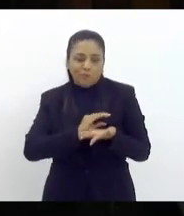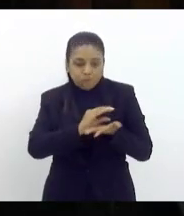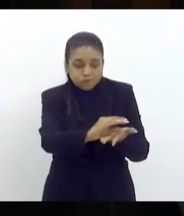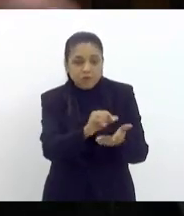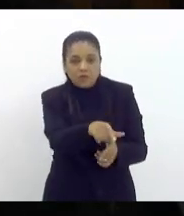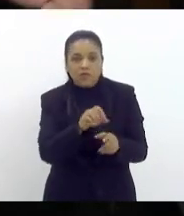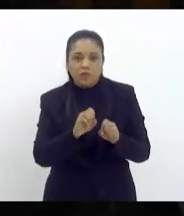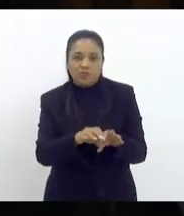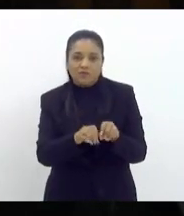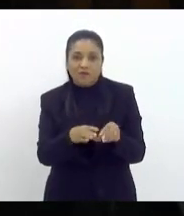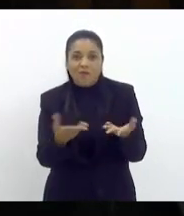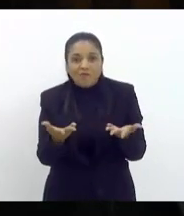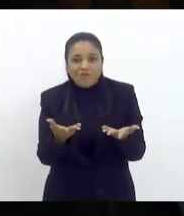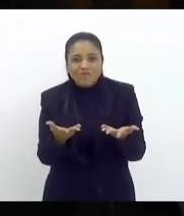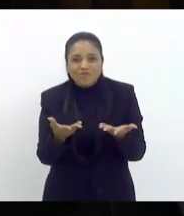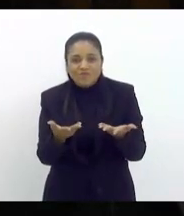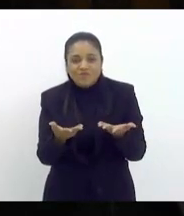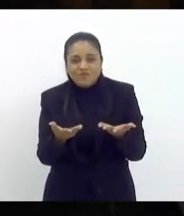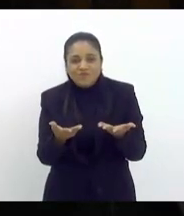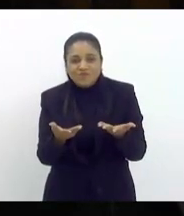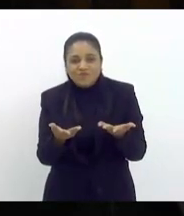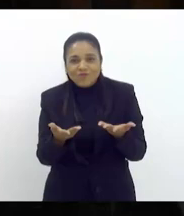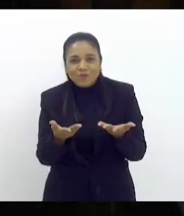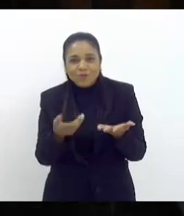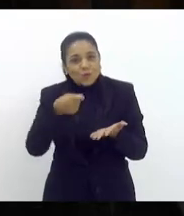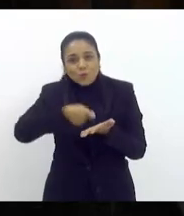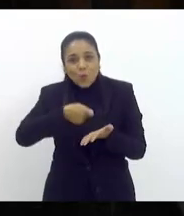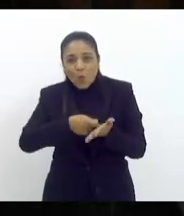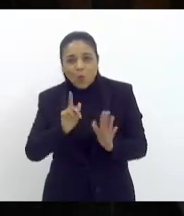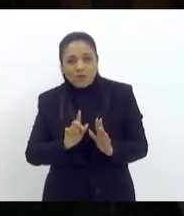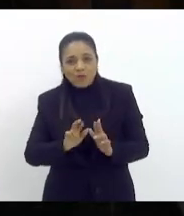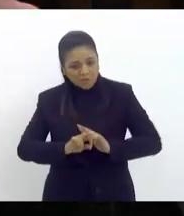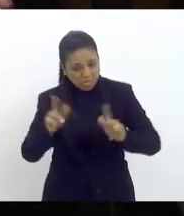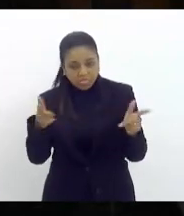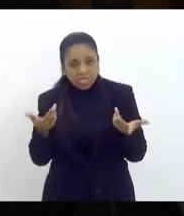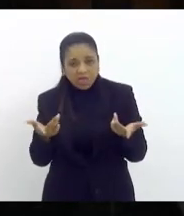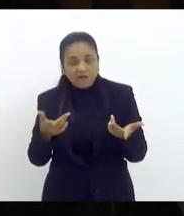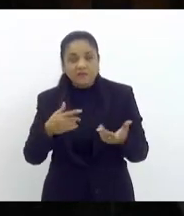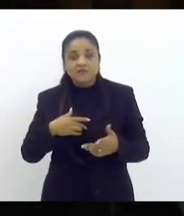esse é o quadro e a CLDO continua refletindo isso